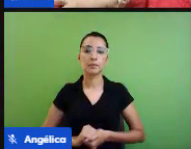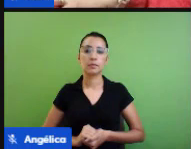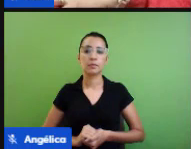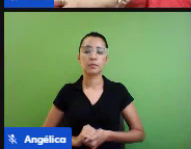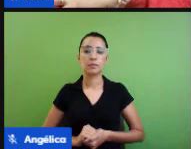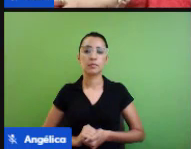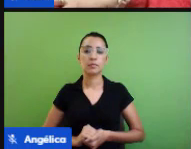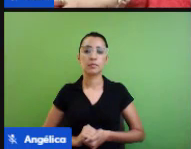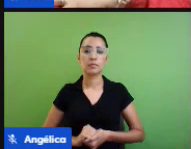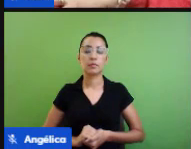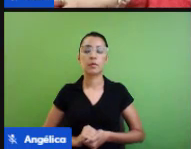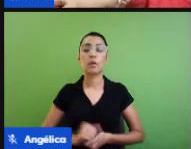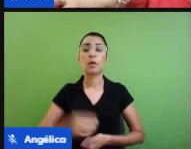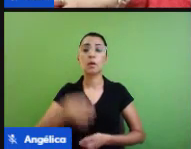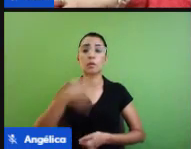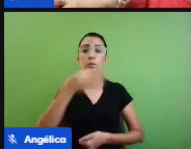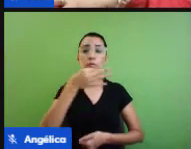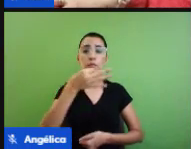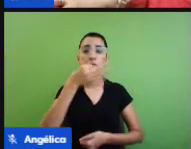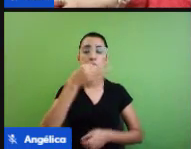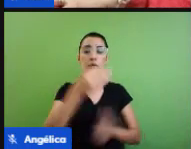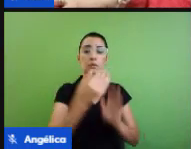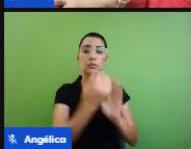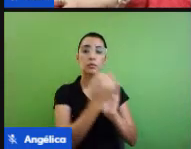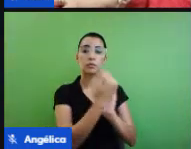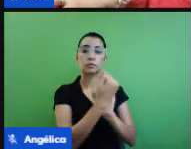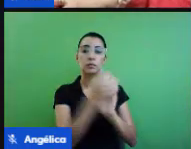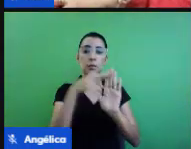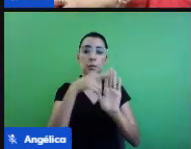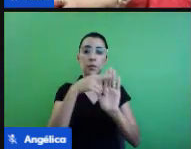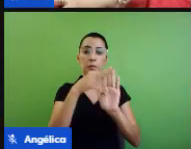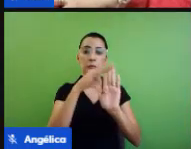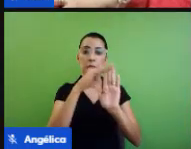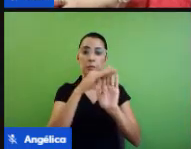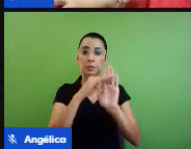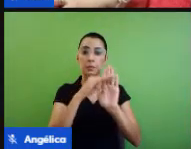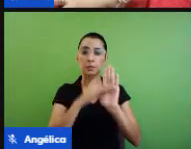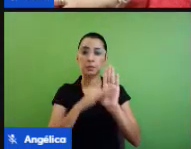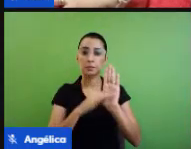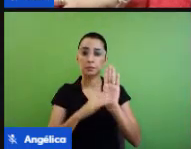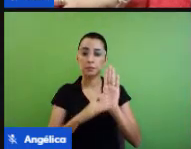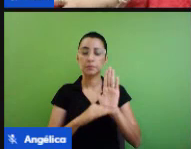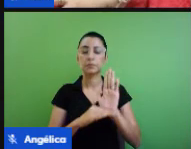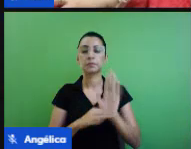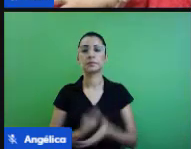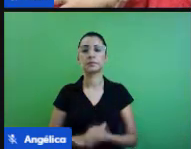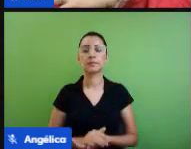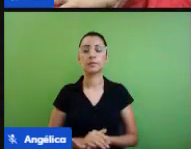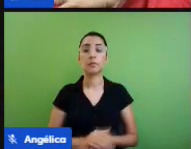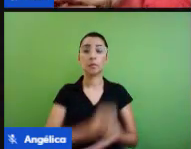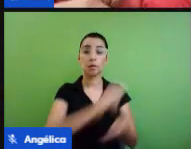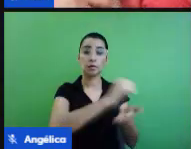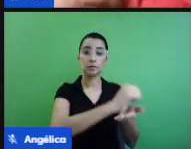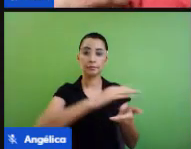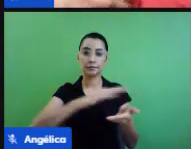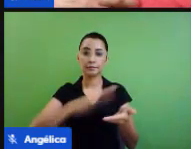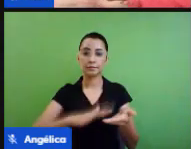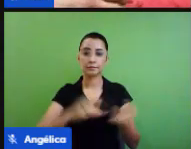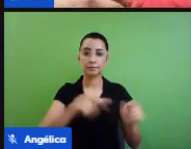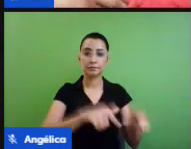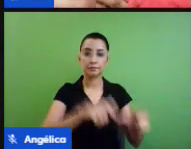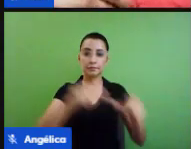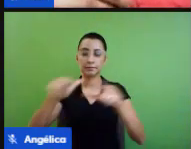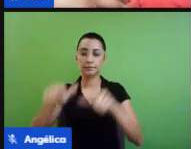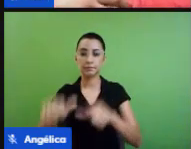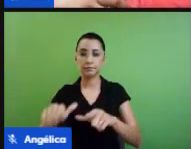Aí, uma sugestão de roteiro. Nós pegamos aquela mesma atividade que foi